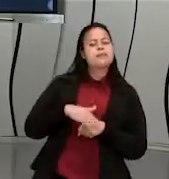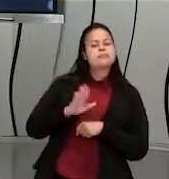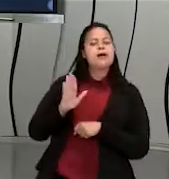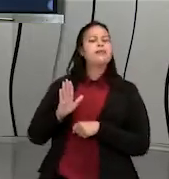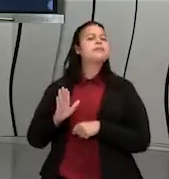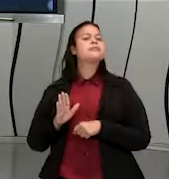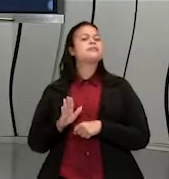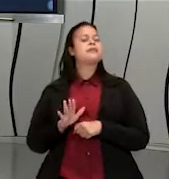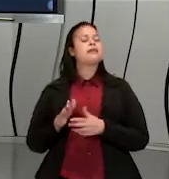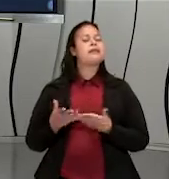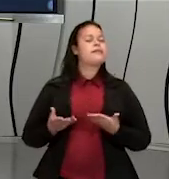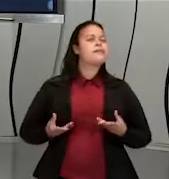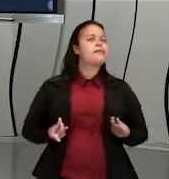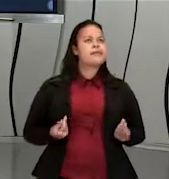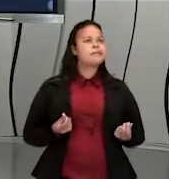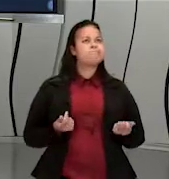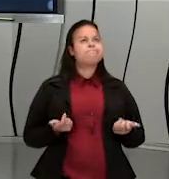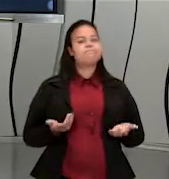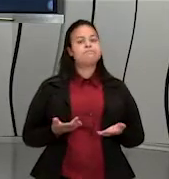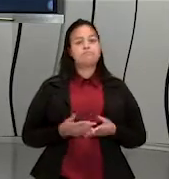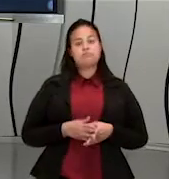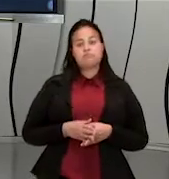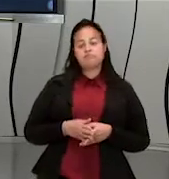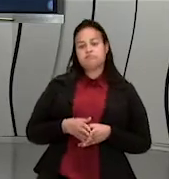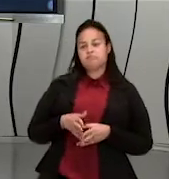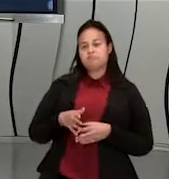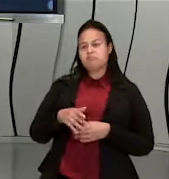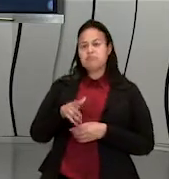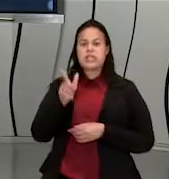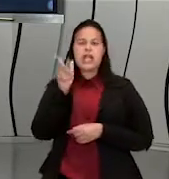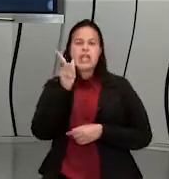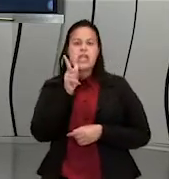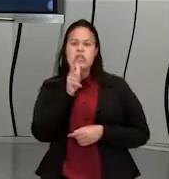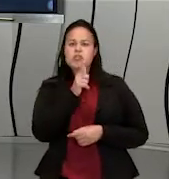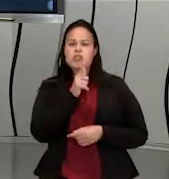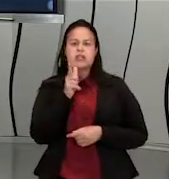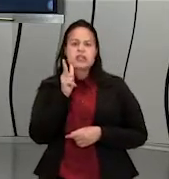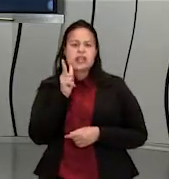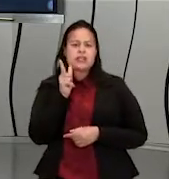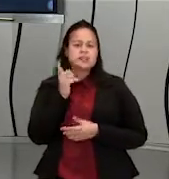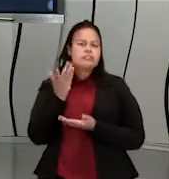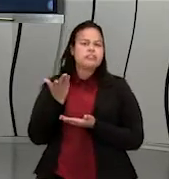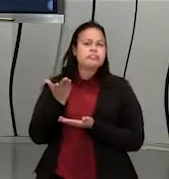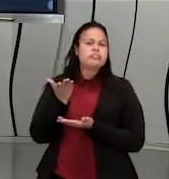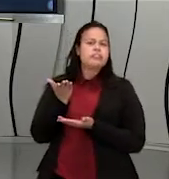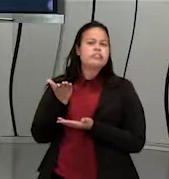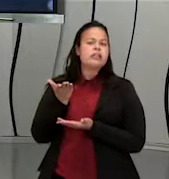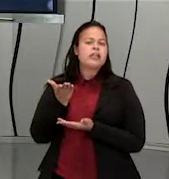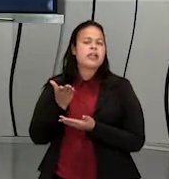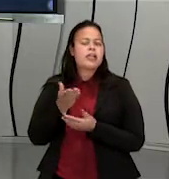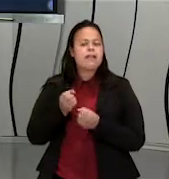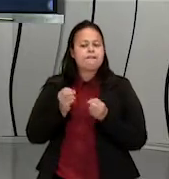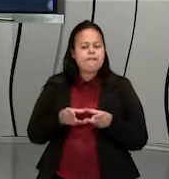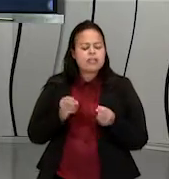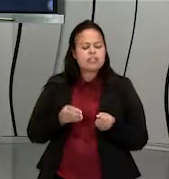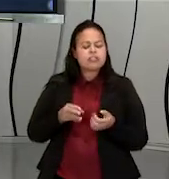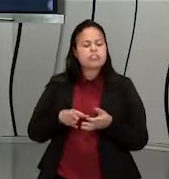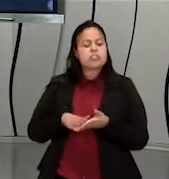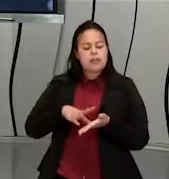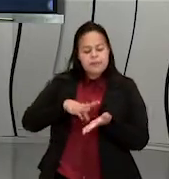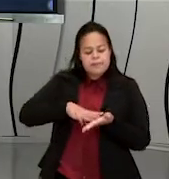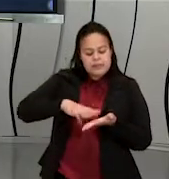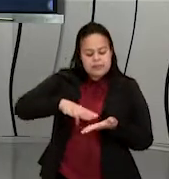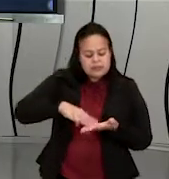exemplo, você está numa lanchonete, às vezes tem determinados meses que vende mais pastéis, por exemplo, do